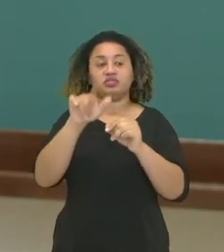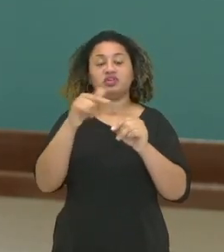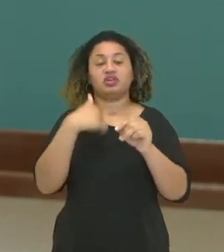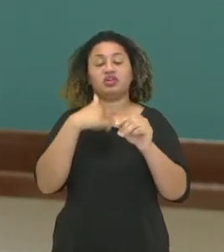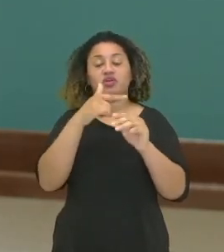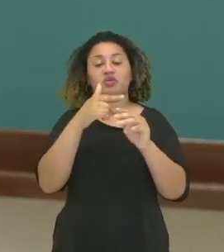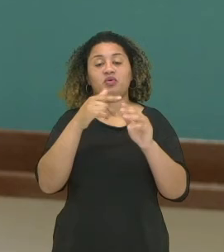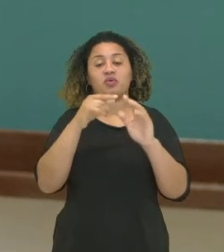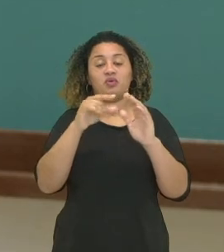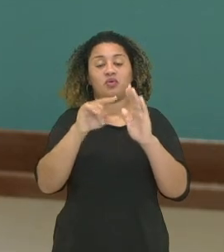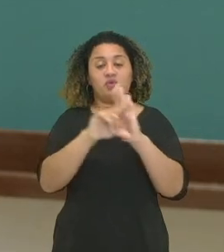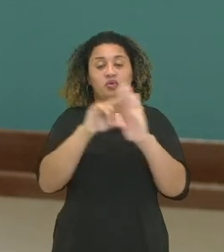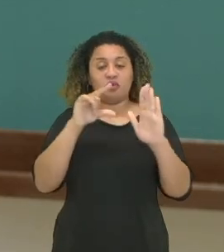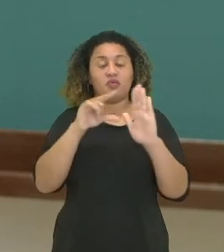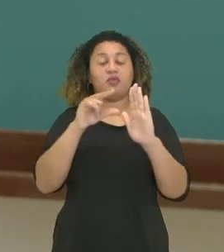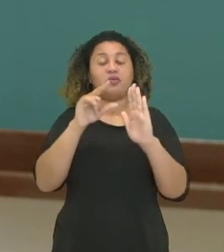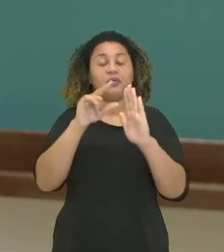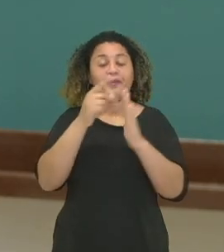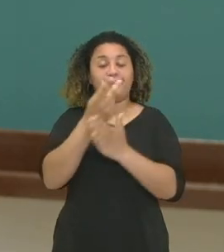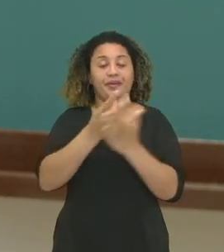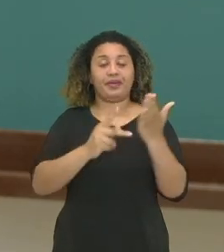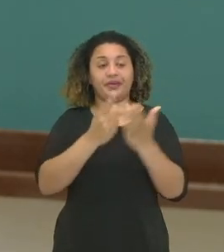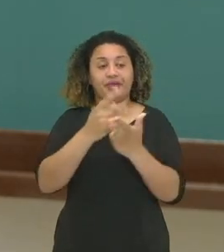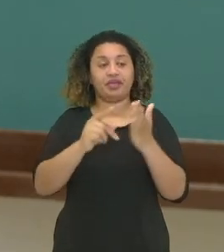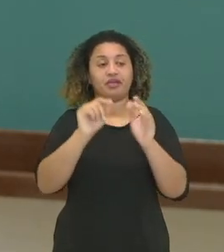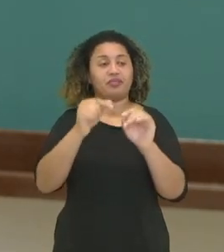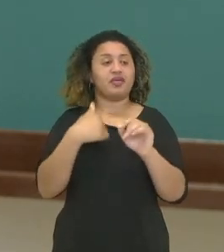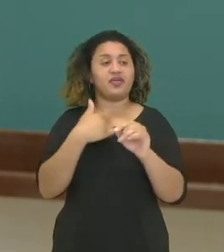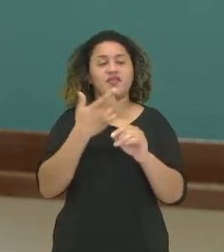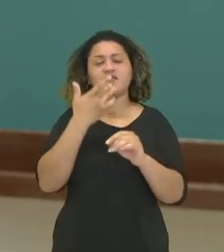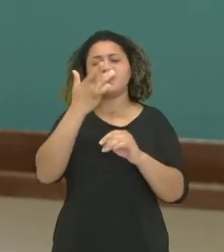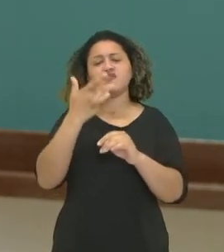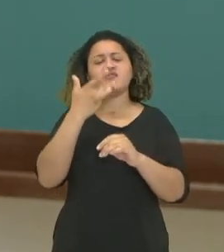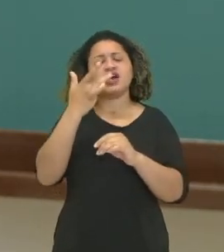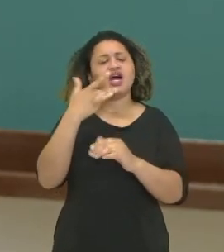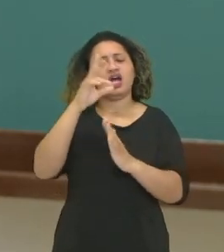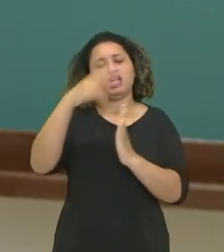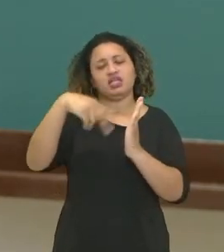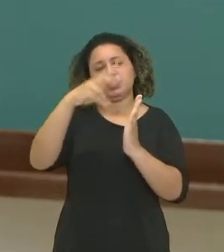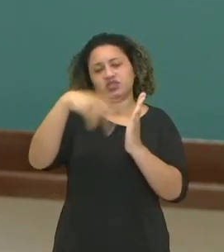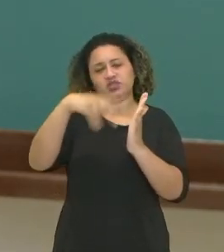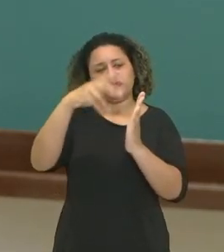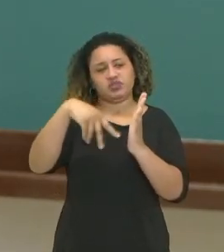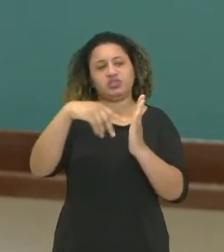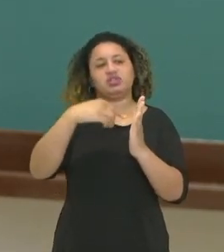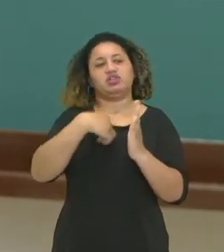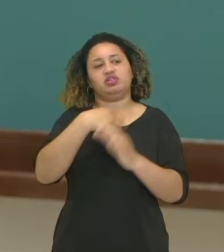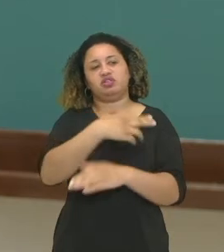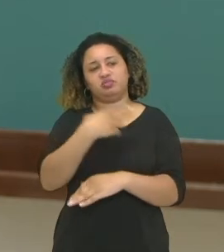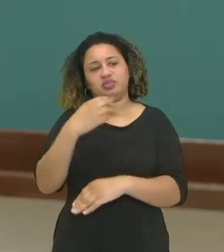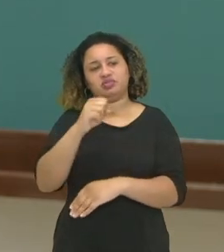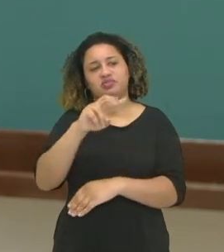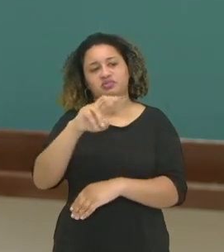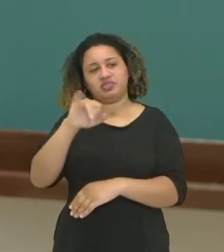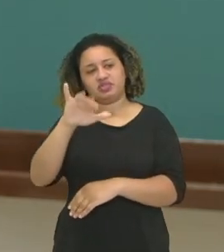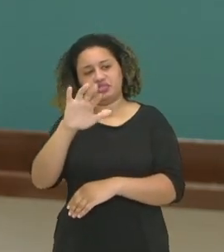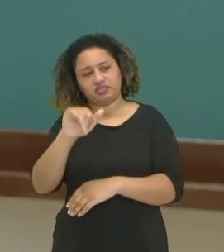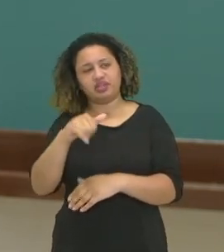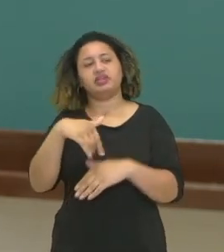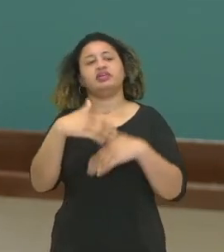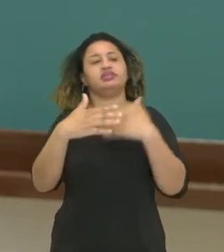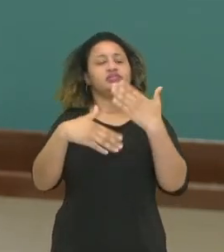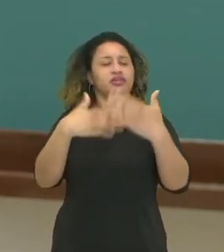nesse trechinho, ele é fácil, é inteligível. Ó, o meu nome é Severino, não tem outro de